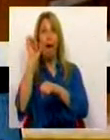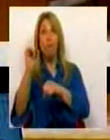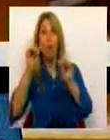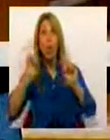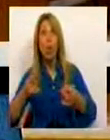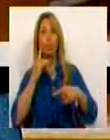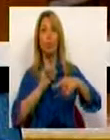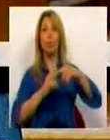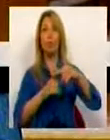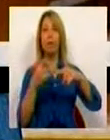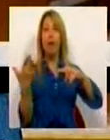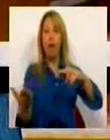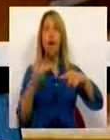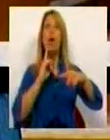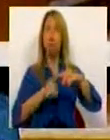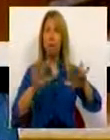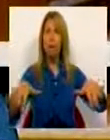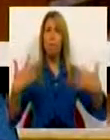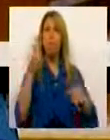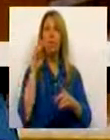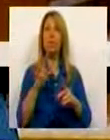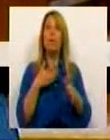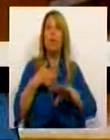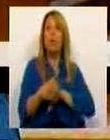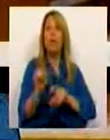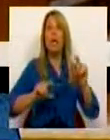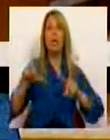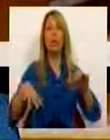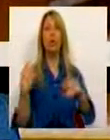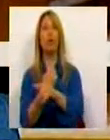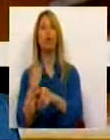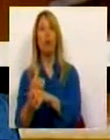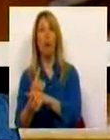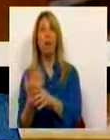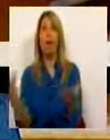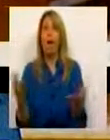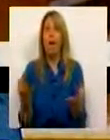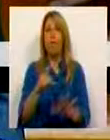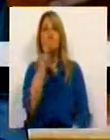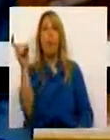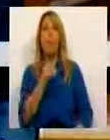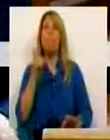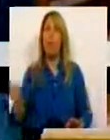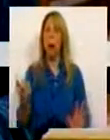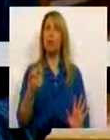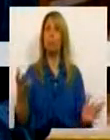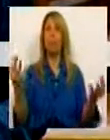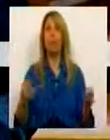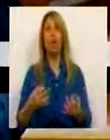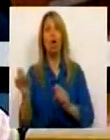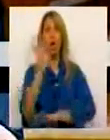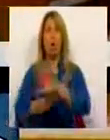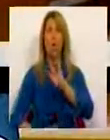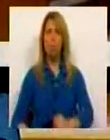Esse sucesso pode ser medido através de vários indicadores: a inédita duração da paz na Europa, a robustez